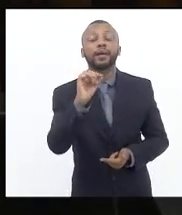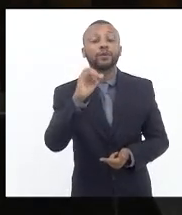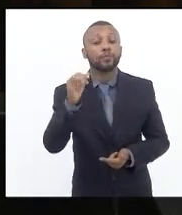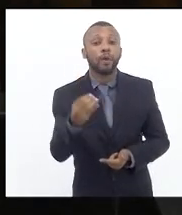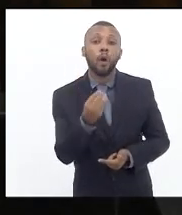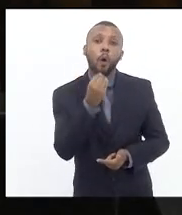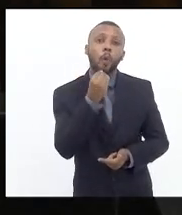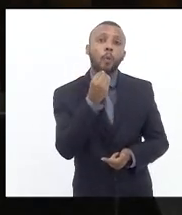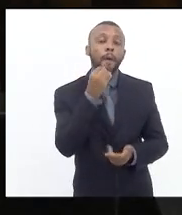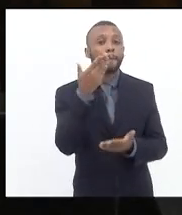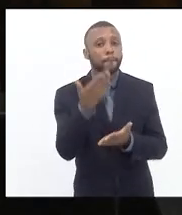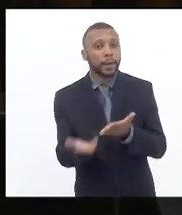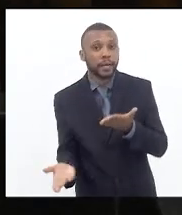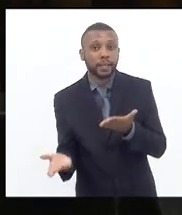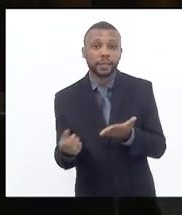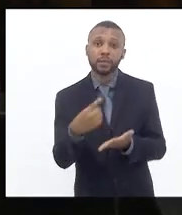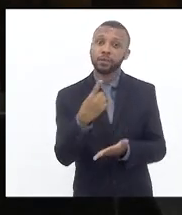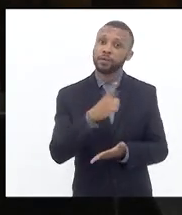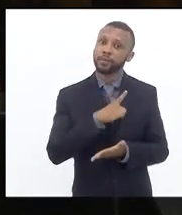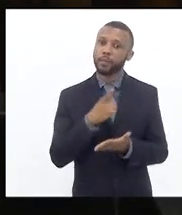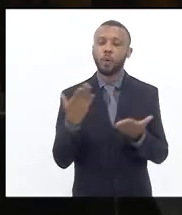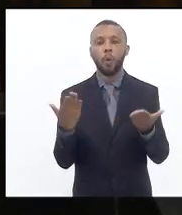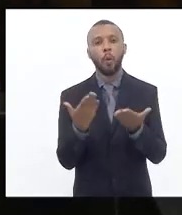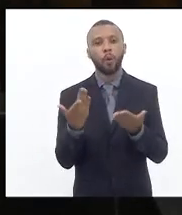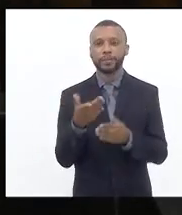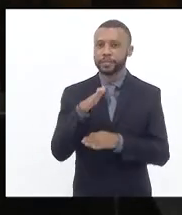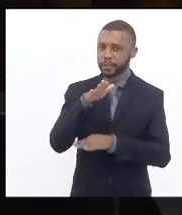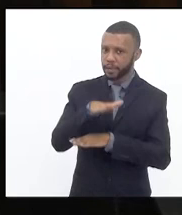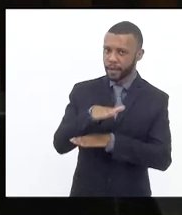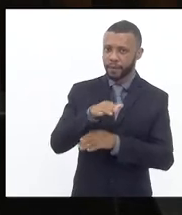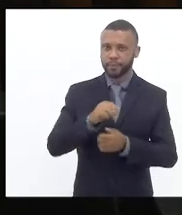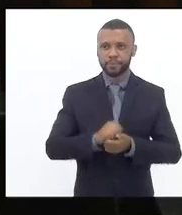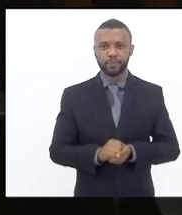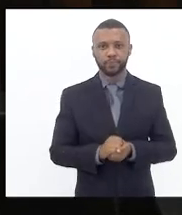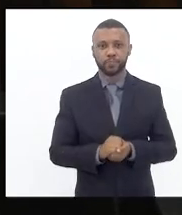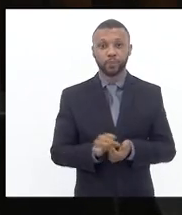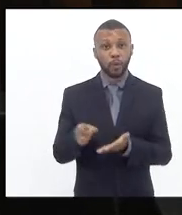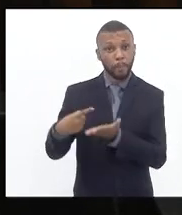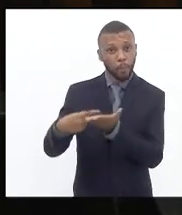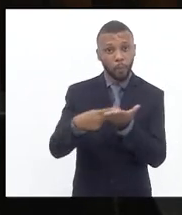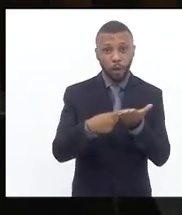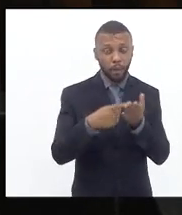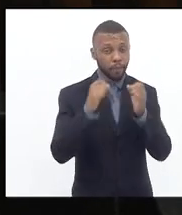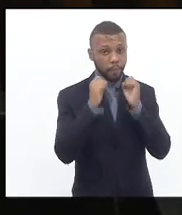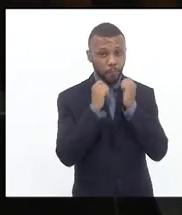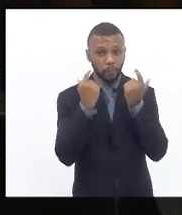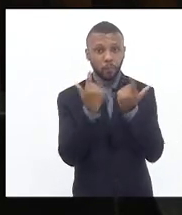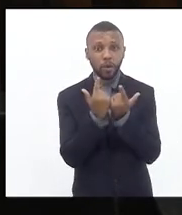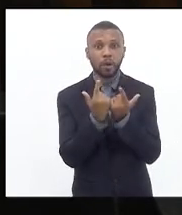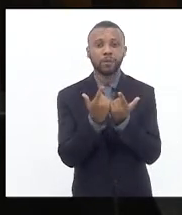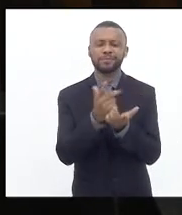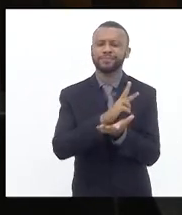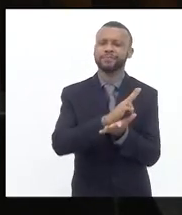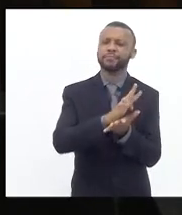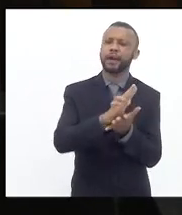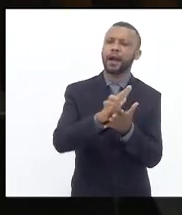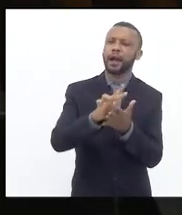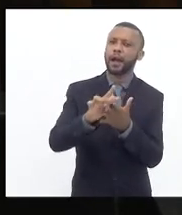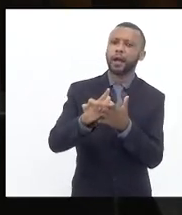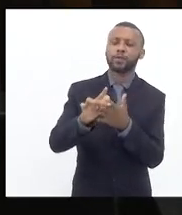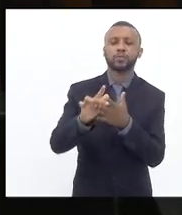de oportunidade que nós tivemos hoje dessa tarde e foi programada pela presidência da Assembleia Legislativa um conjunto